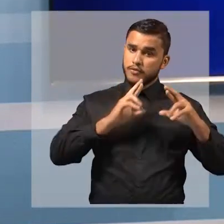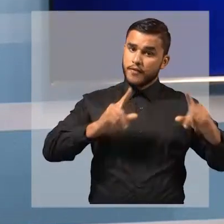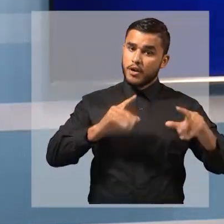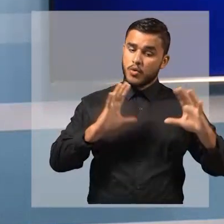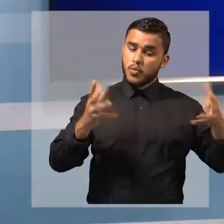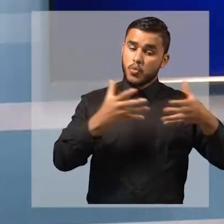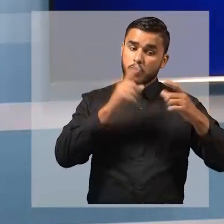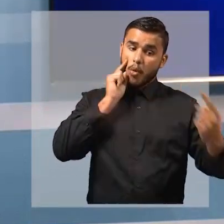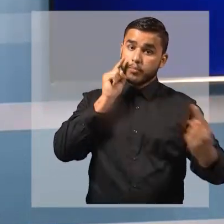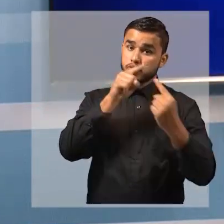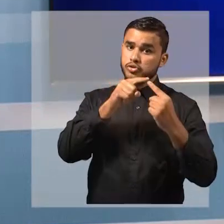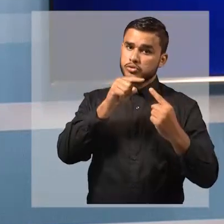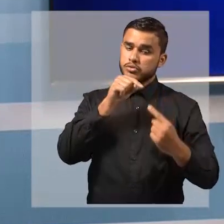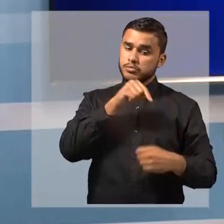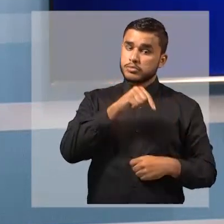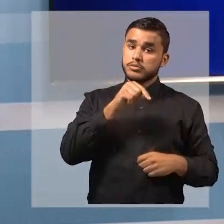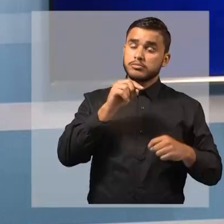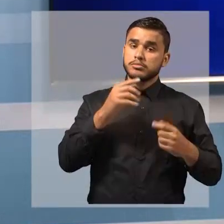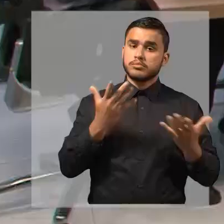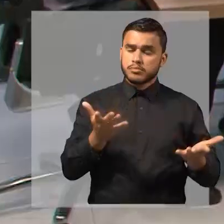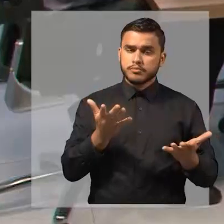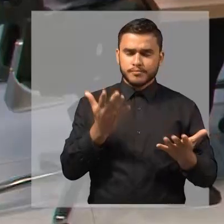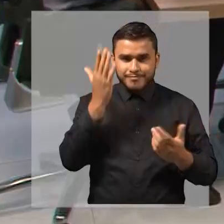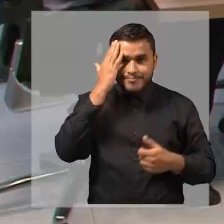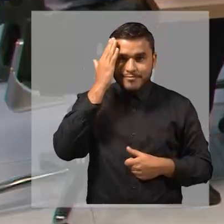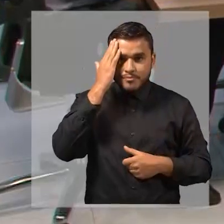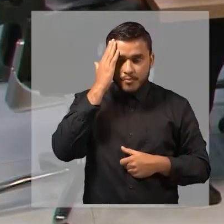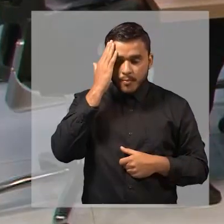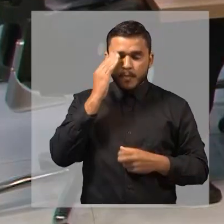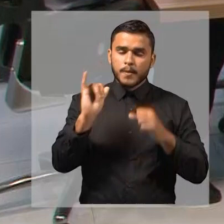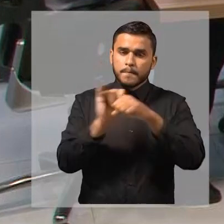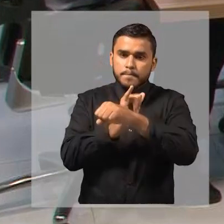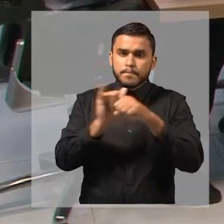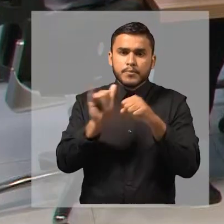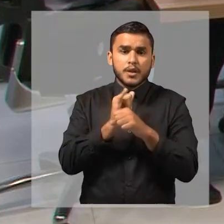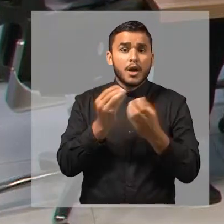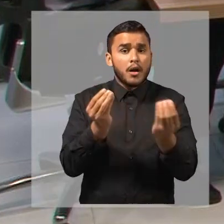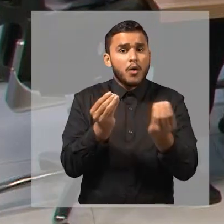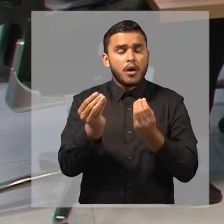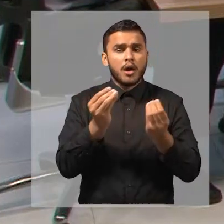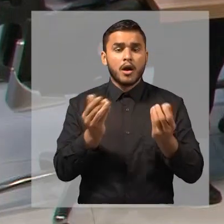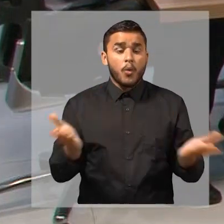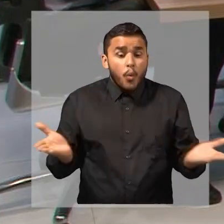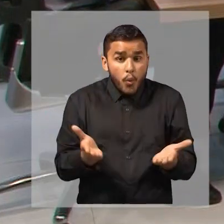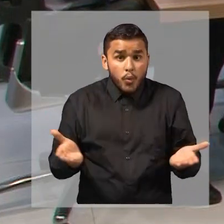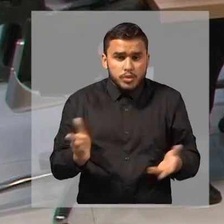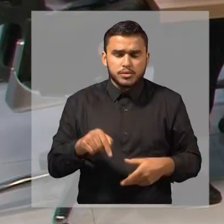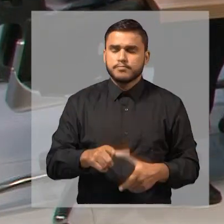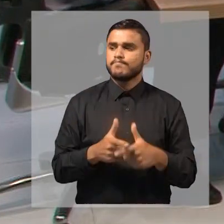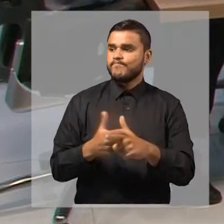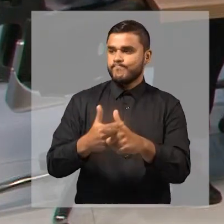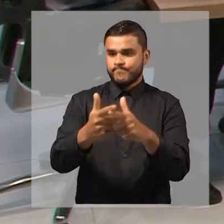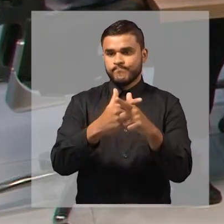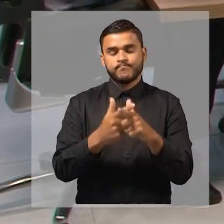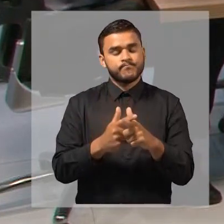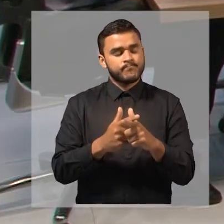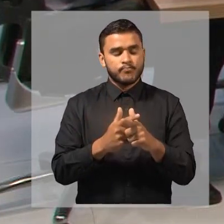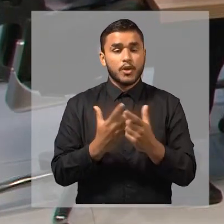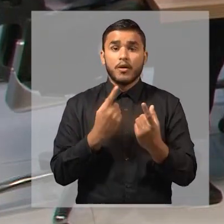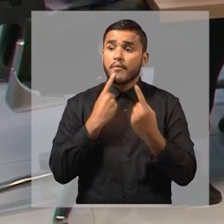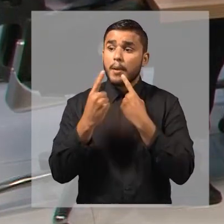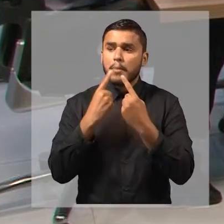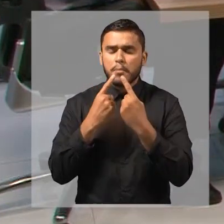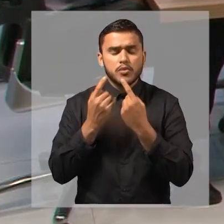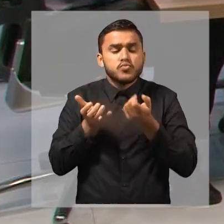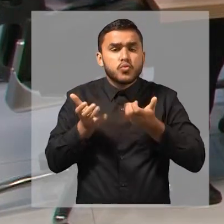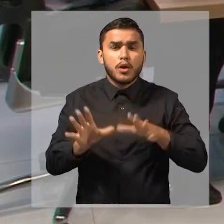não é o diálogo com as bancadas. Isso aqui é pretérito. O eixo dos conflitos hoje é a falta de diálogo mesmo. Ele